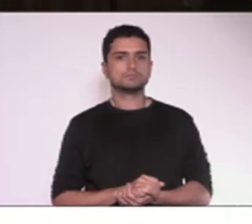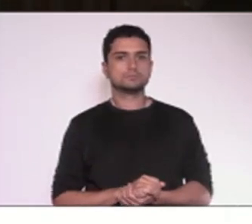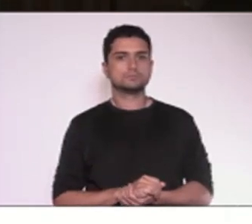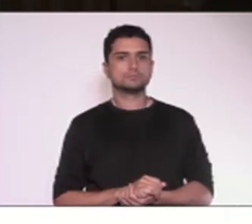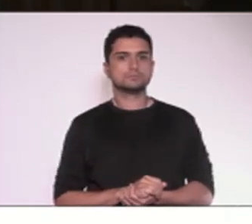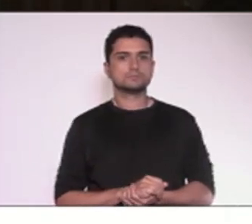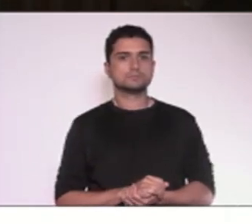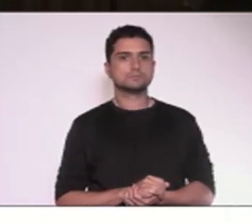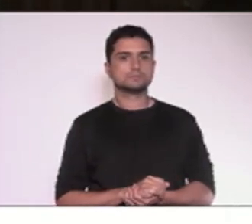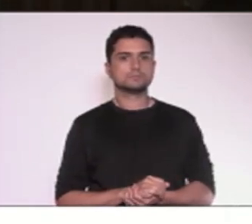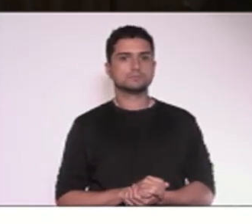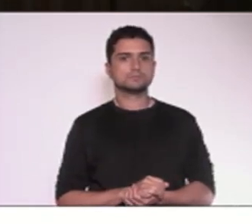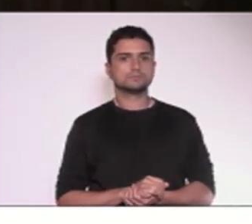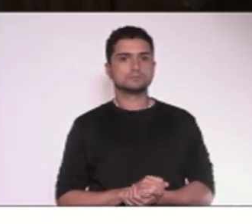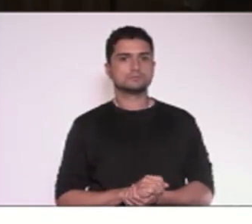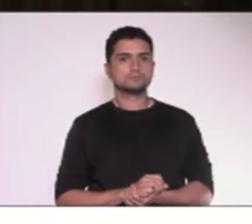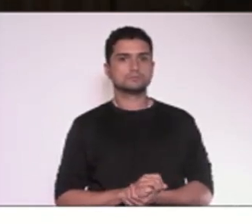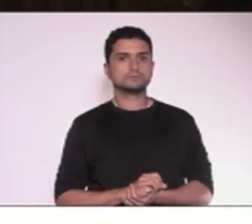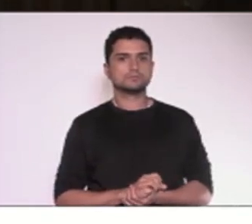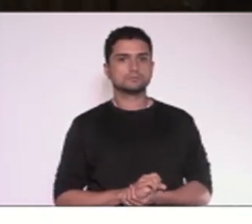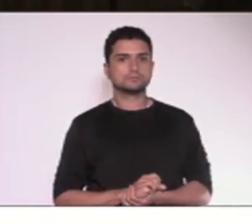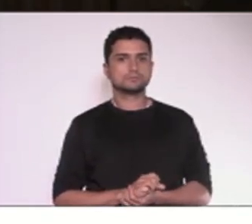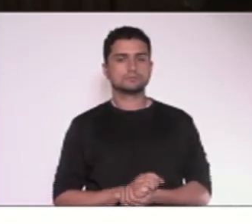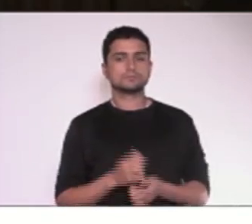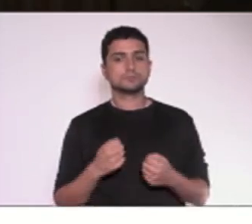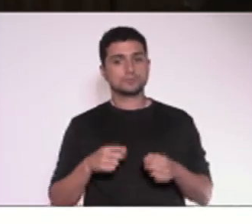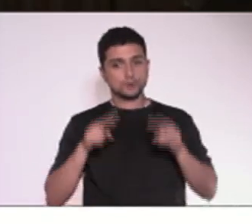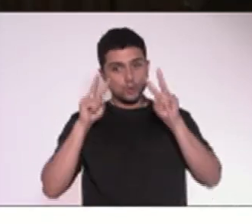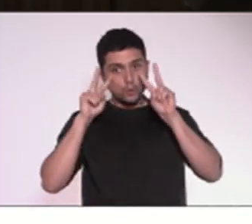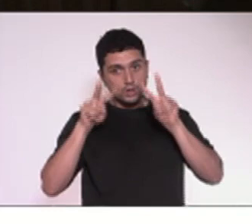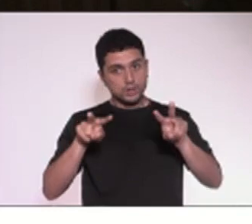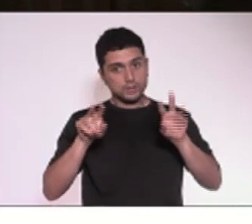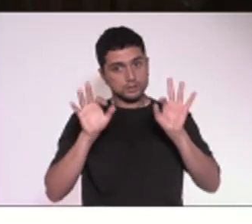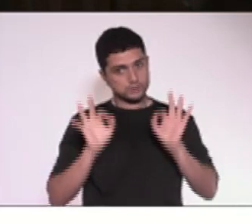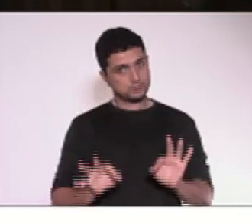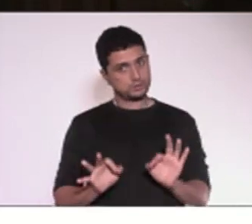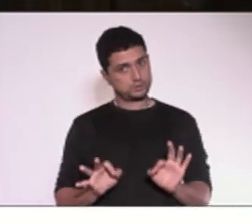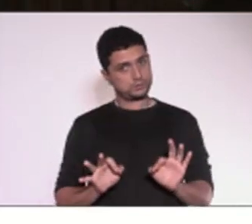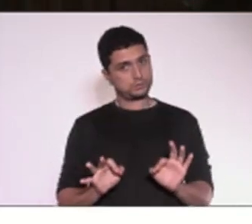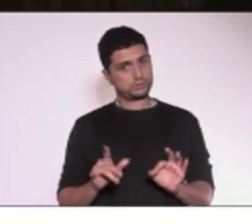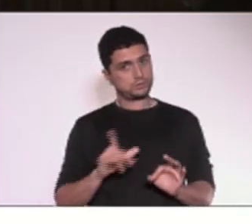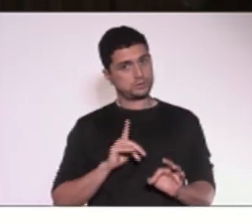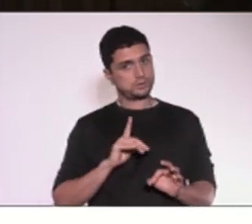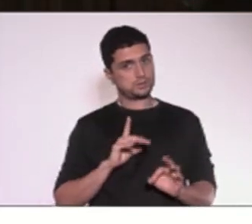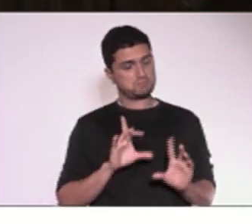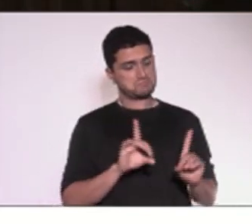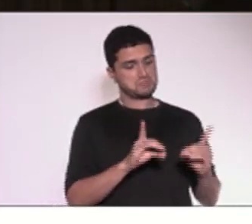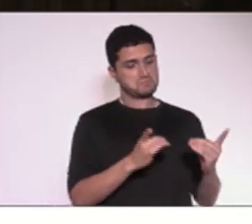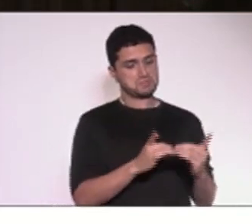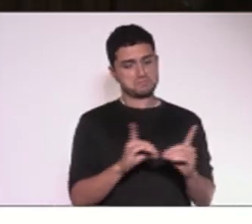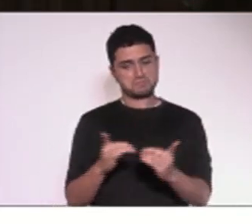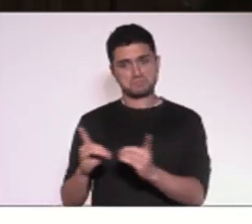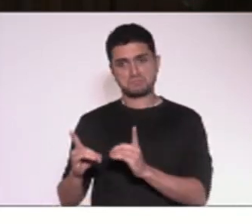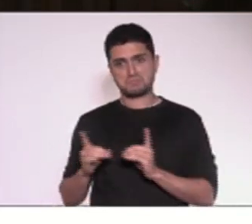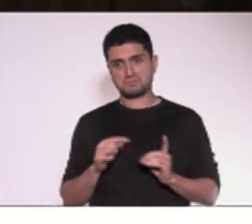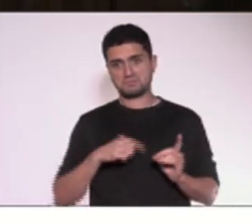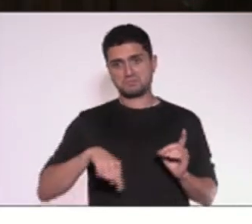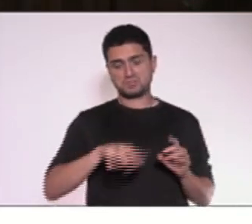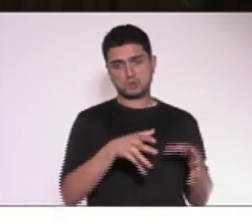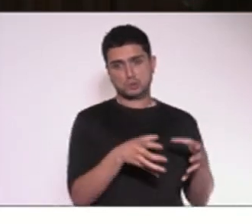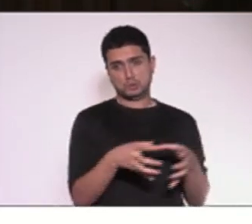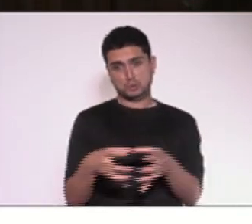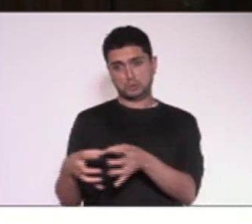Não temos que olhar com olhos de quem quer ver. Quando certos setores criticam a